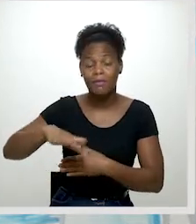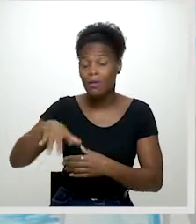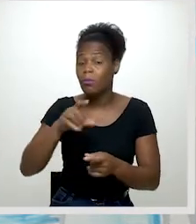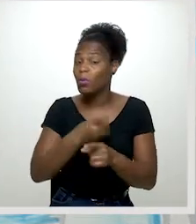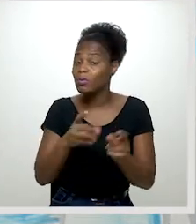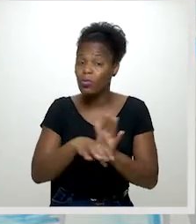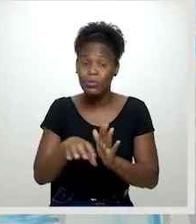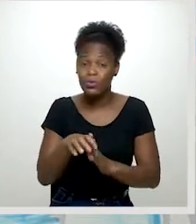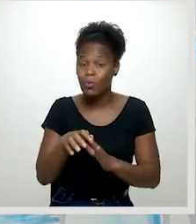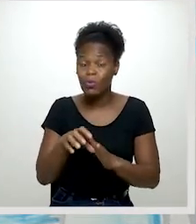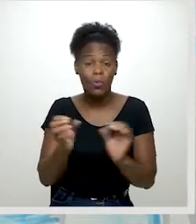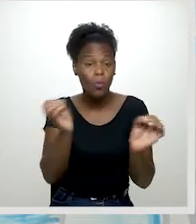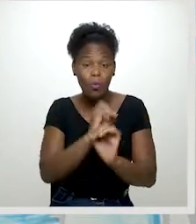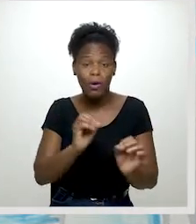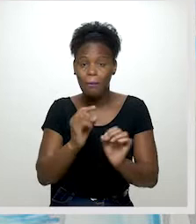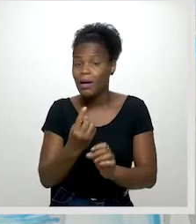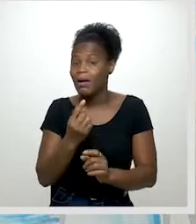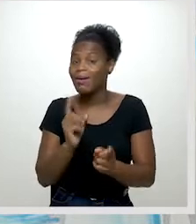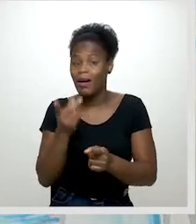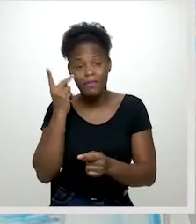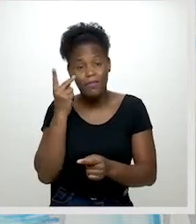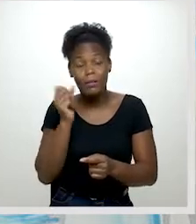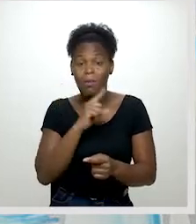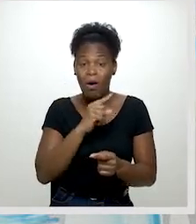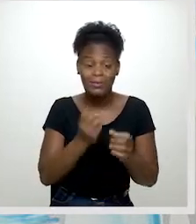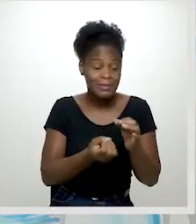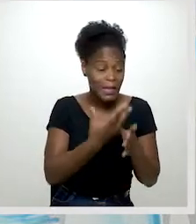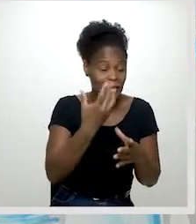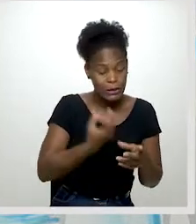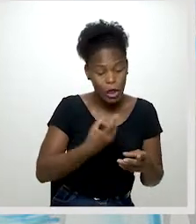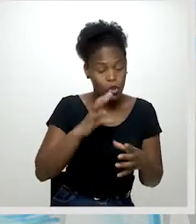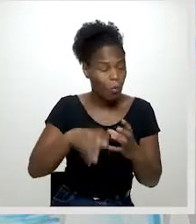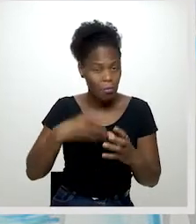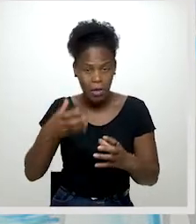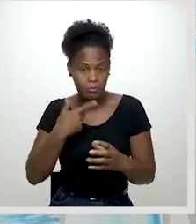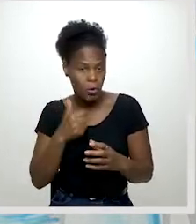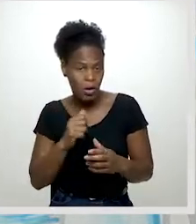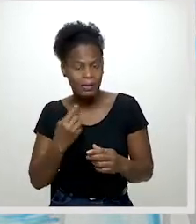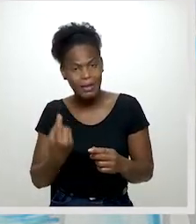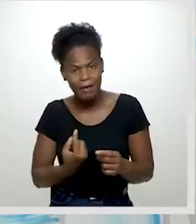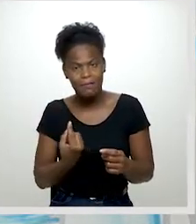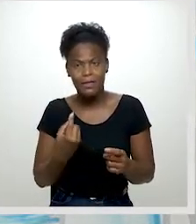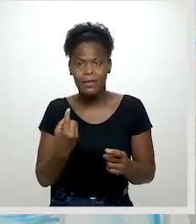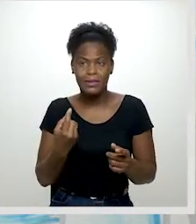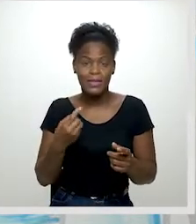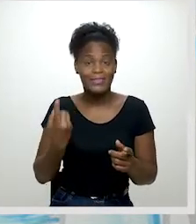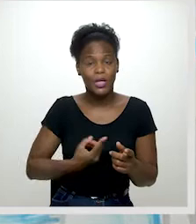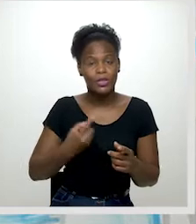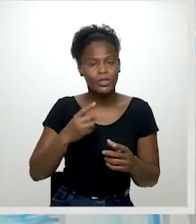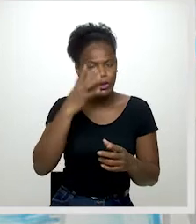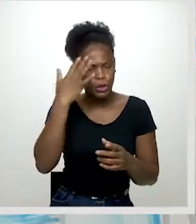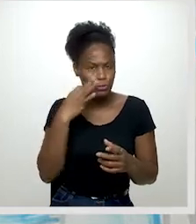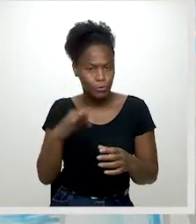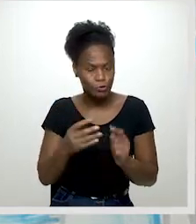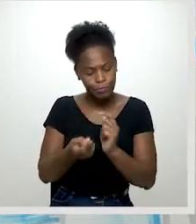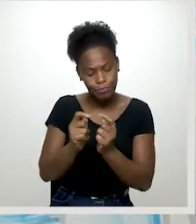condições com que a vida pudesse surgir seres complexos. Teria que ser seres simples, adaptando